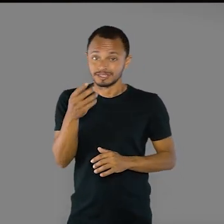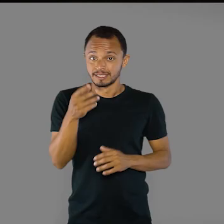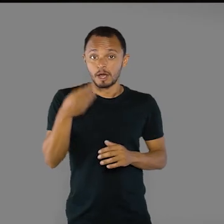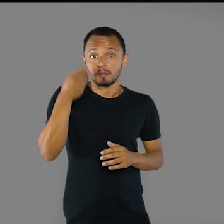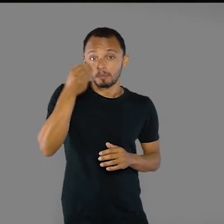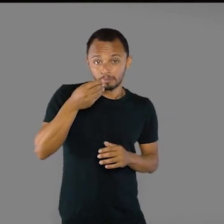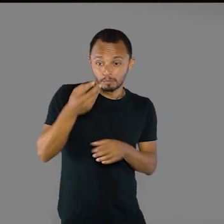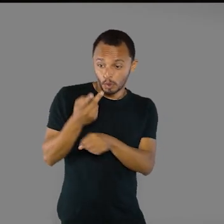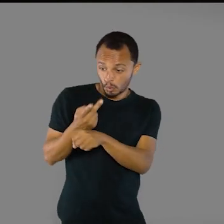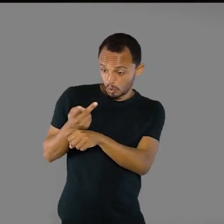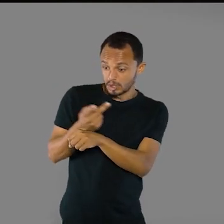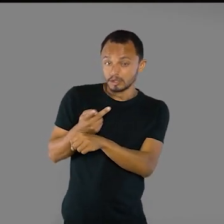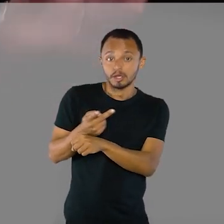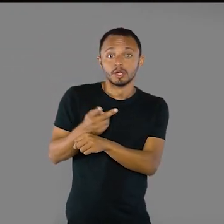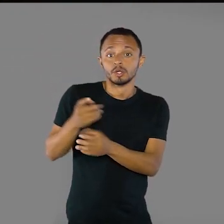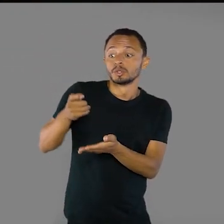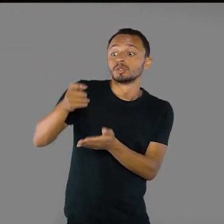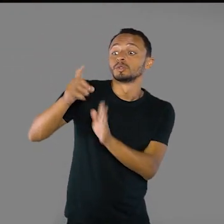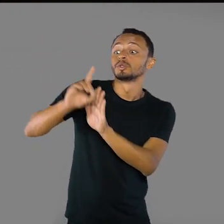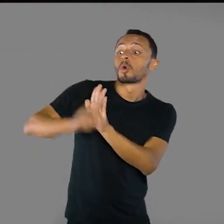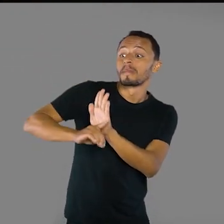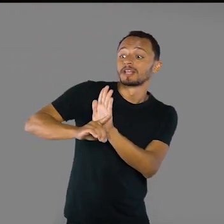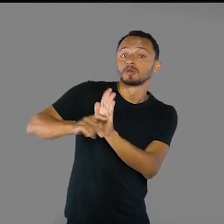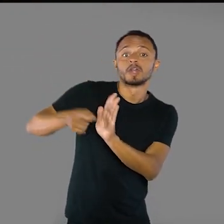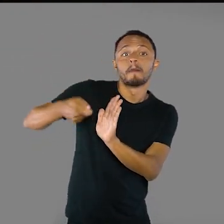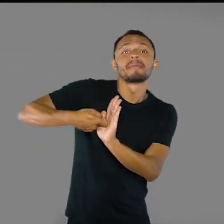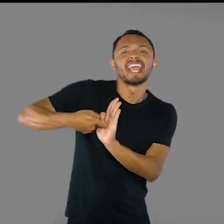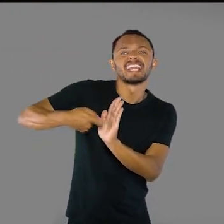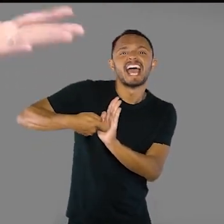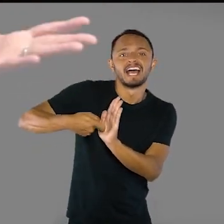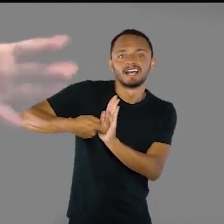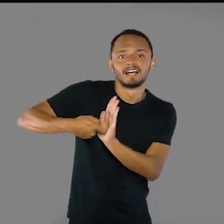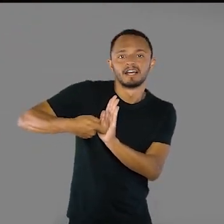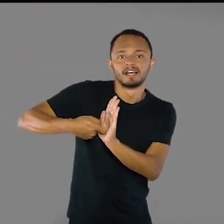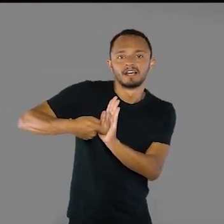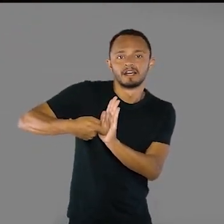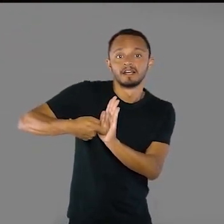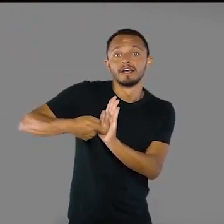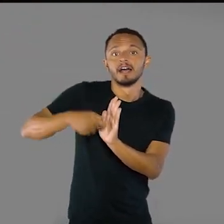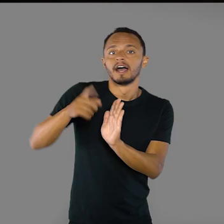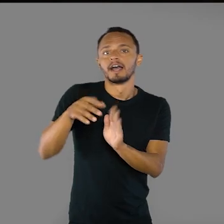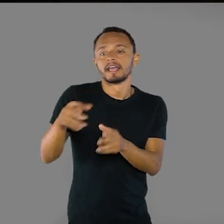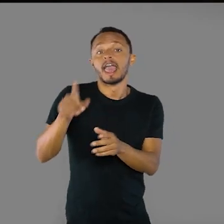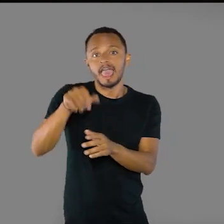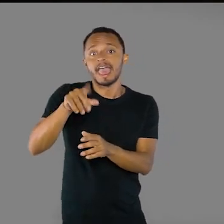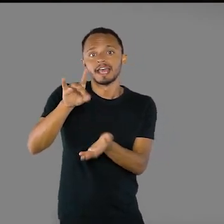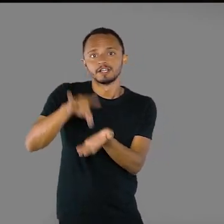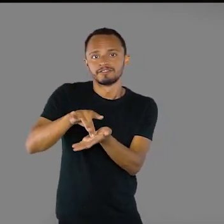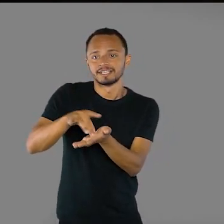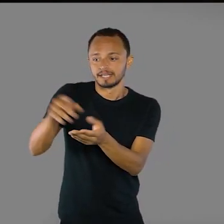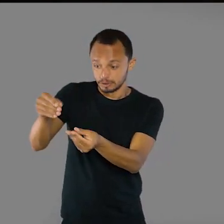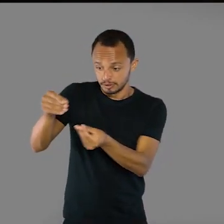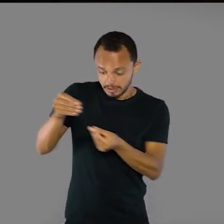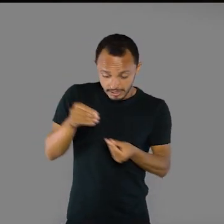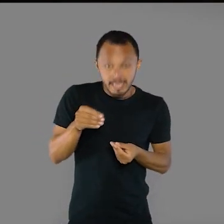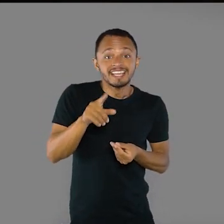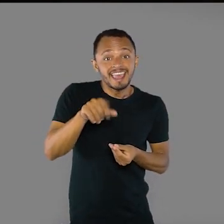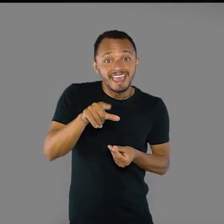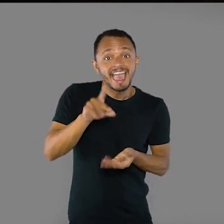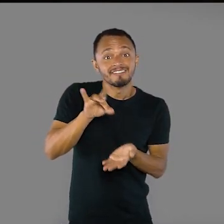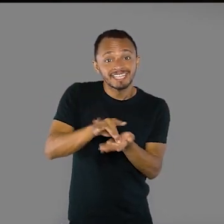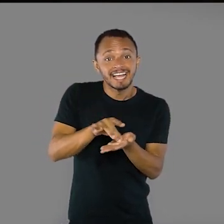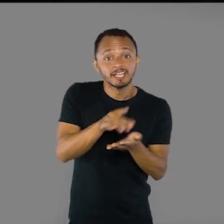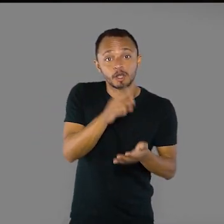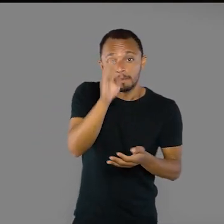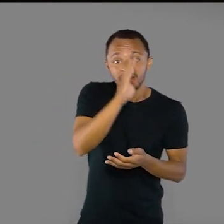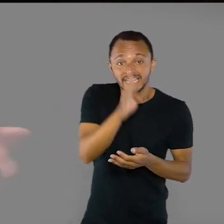o documento da pena? Eu falei: é esse. Não é? E veio um documento imenso. De fato, o Brasil pagou essa conta. E os portugueses